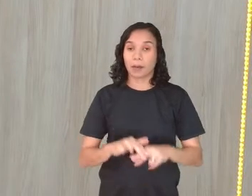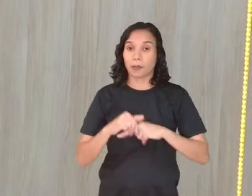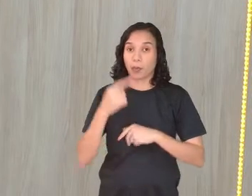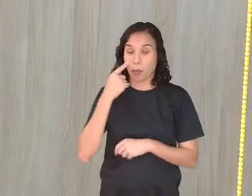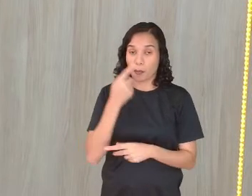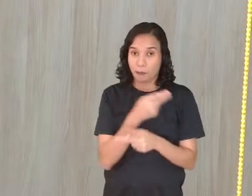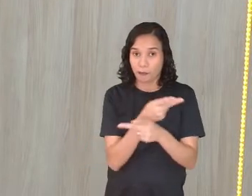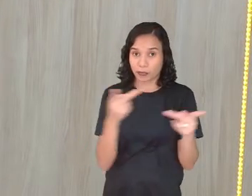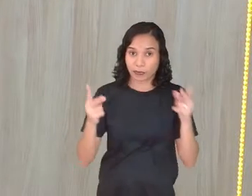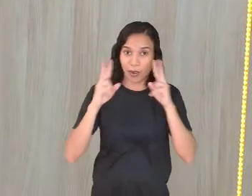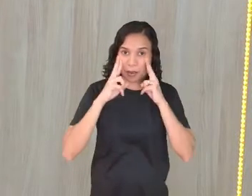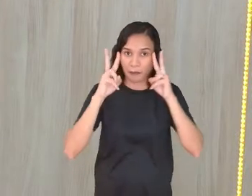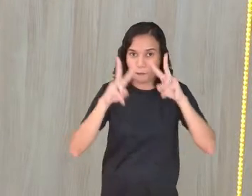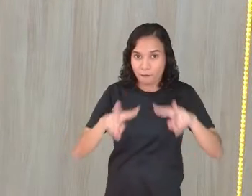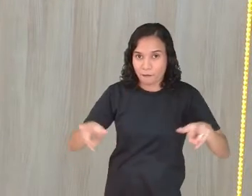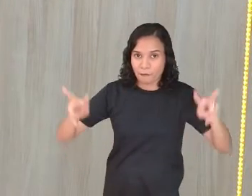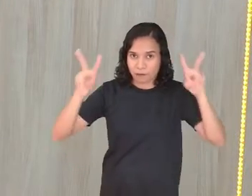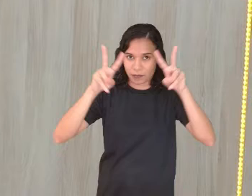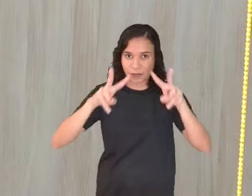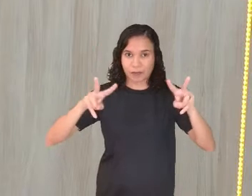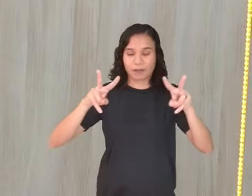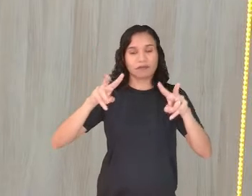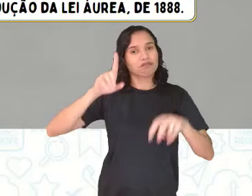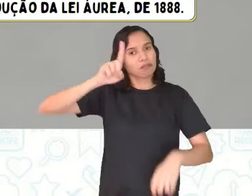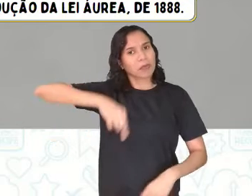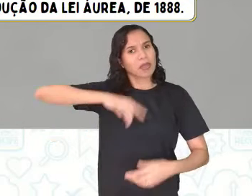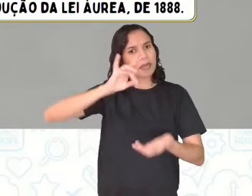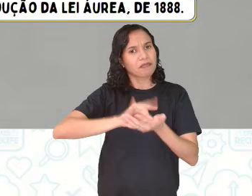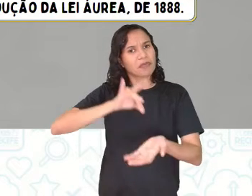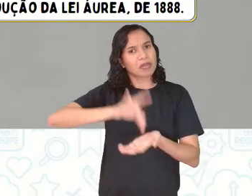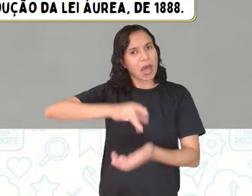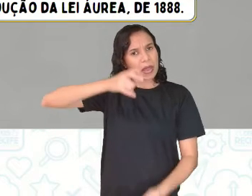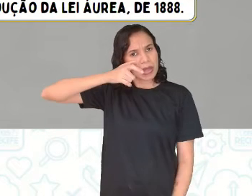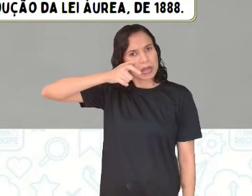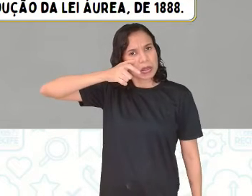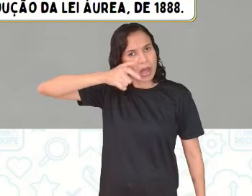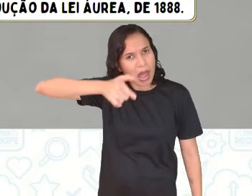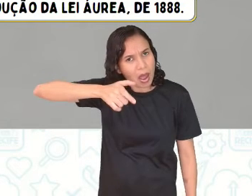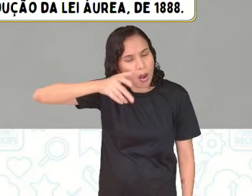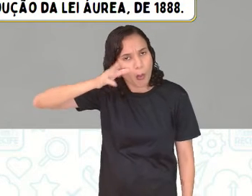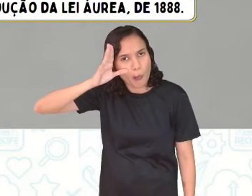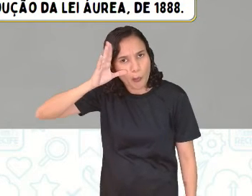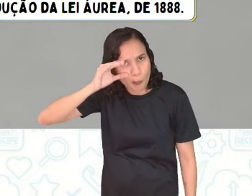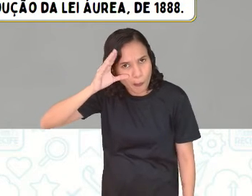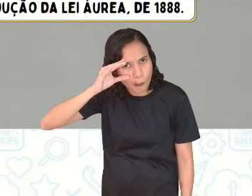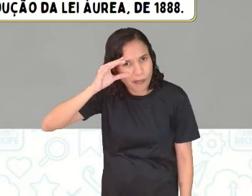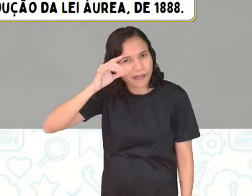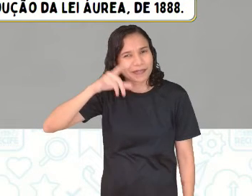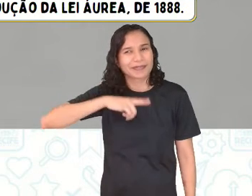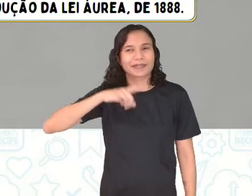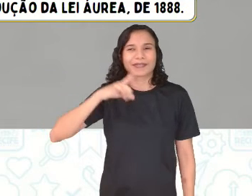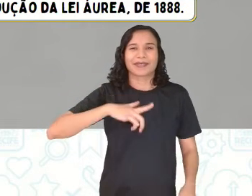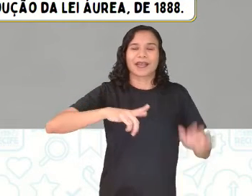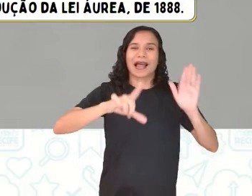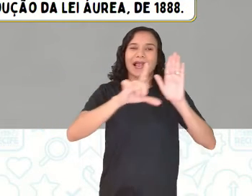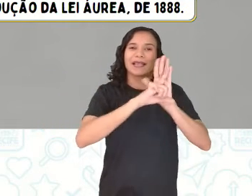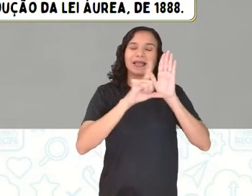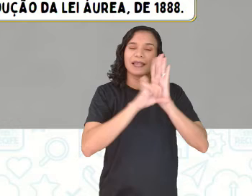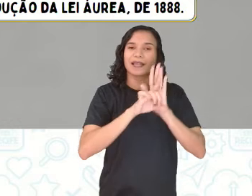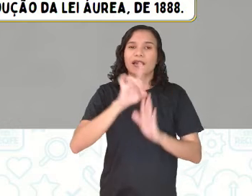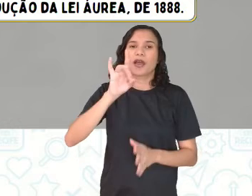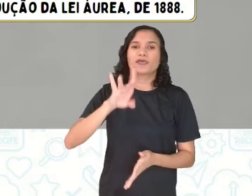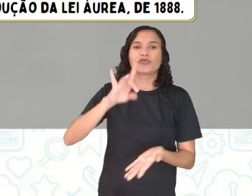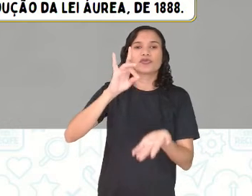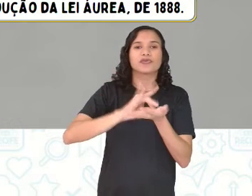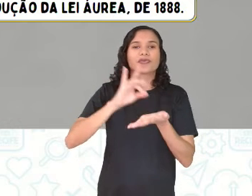vocês vão ver na tela, vejam só, o quão interessante é, né, e curioso, melhor dizendo, que essa lei ela só